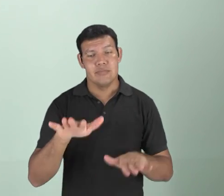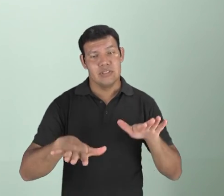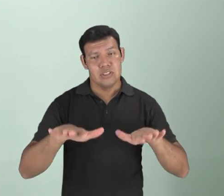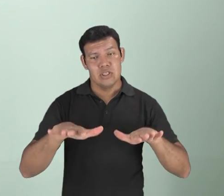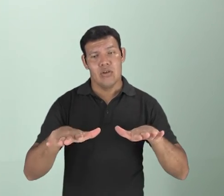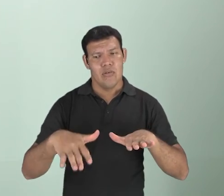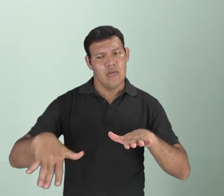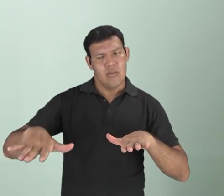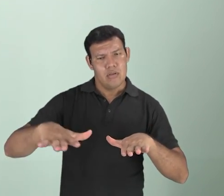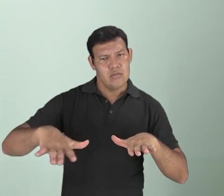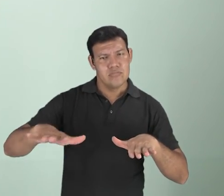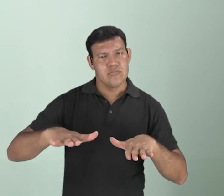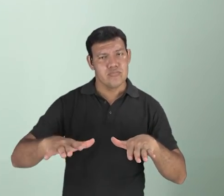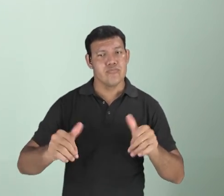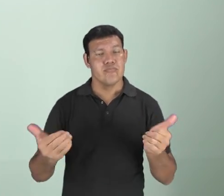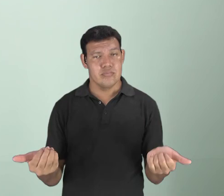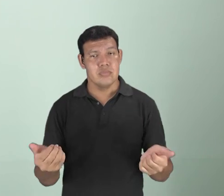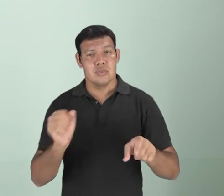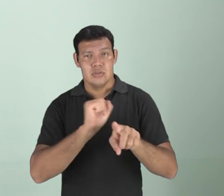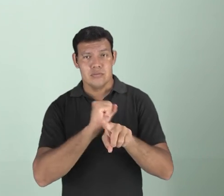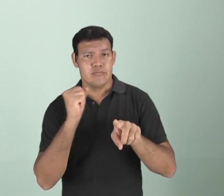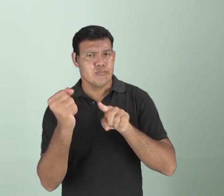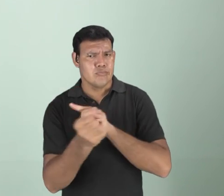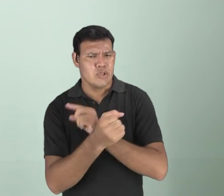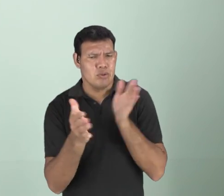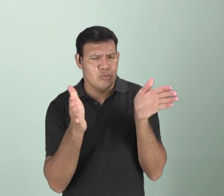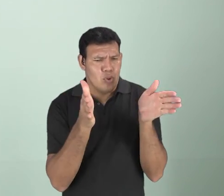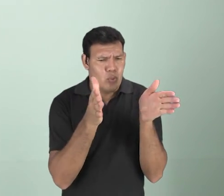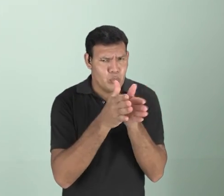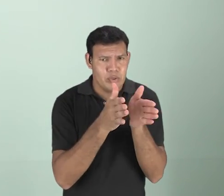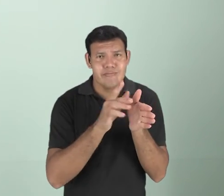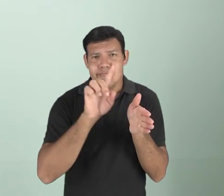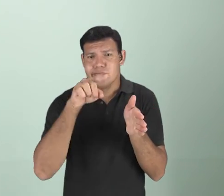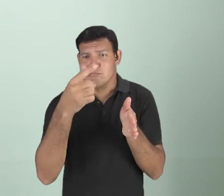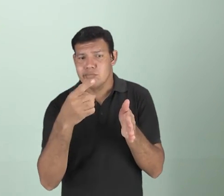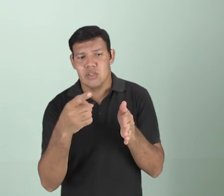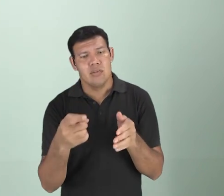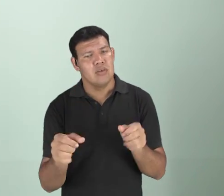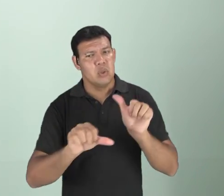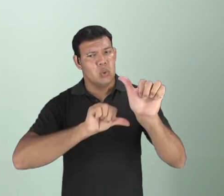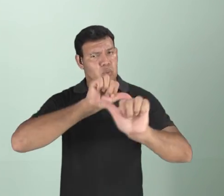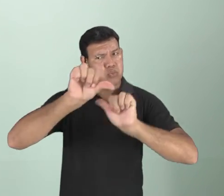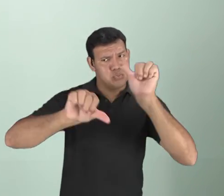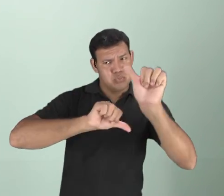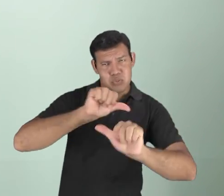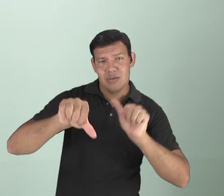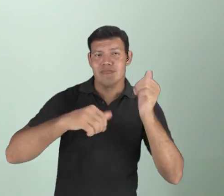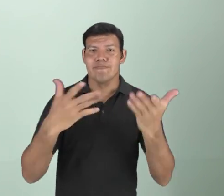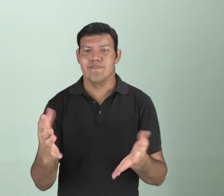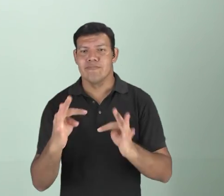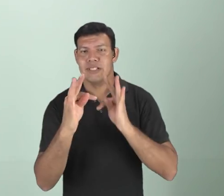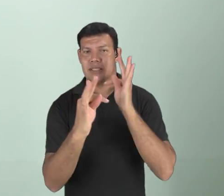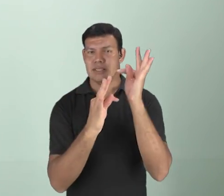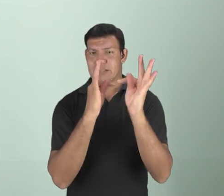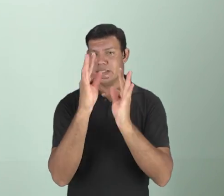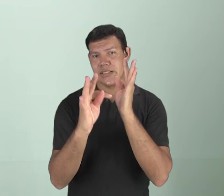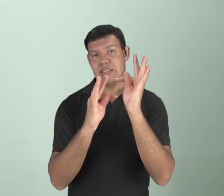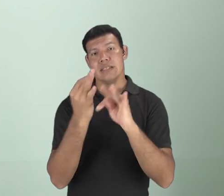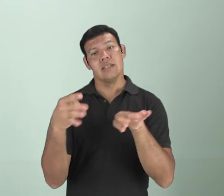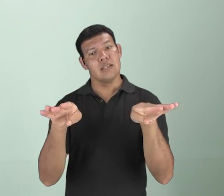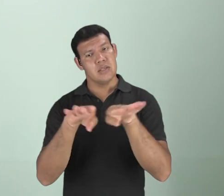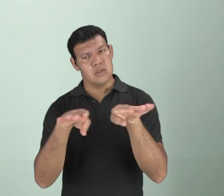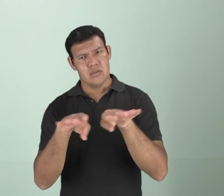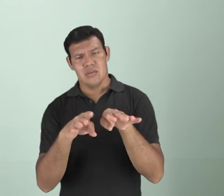cenário social, que ele é o quê? Curtinho. Depois a roupa sai fora de moda, depois aquela tecnologia ela